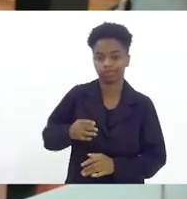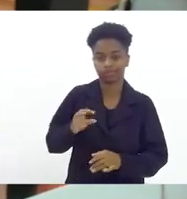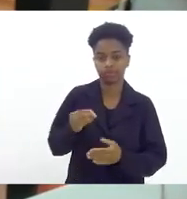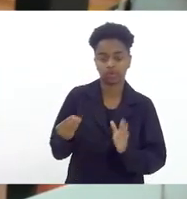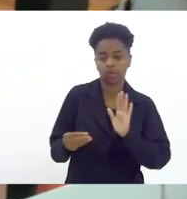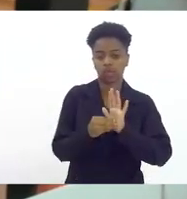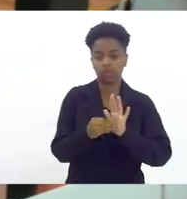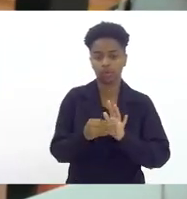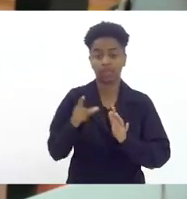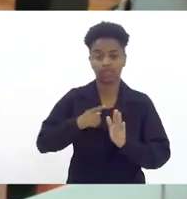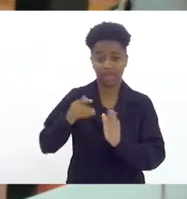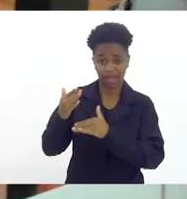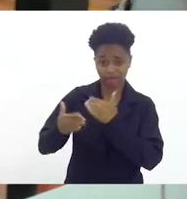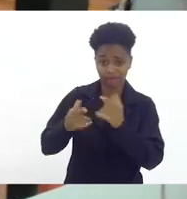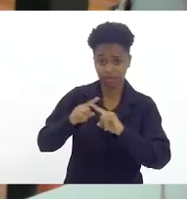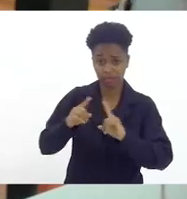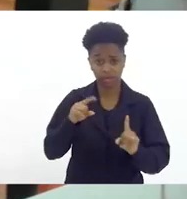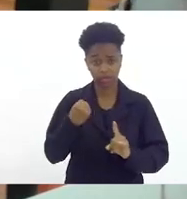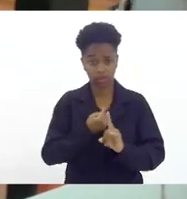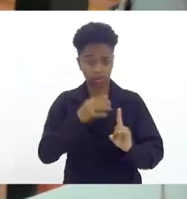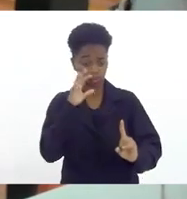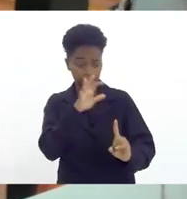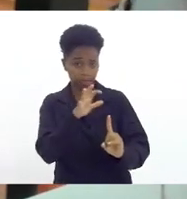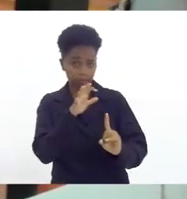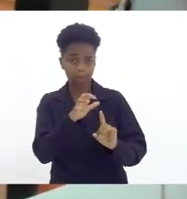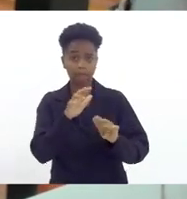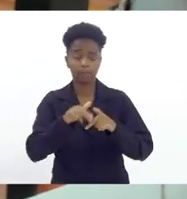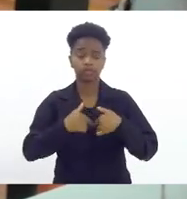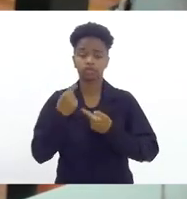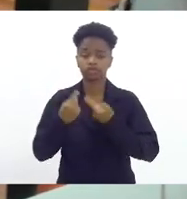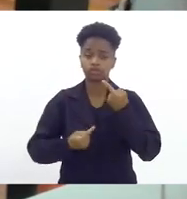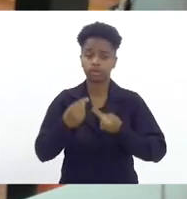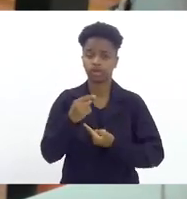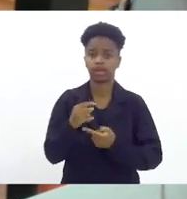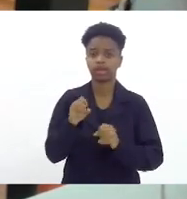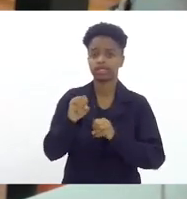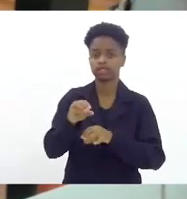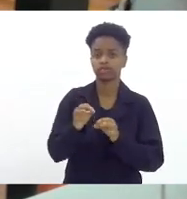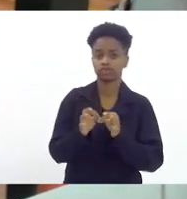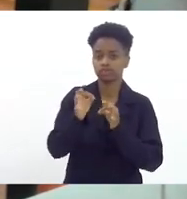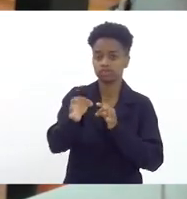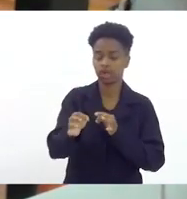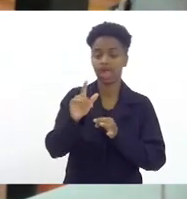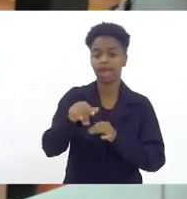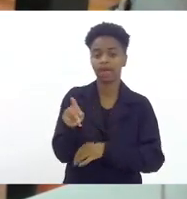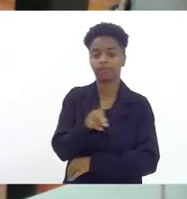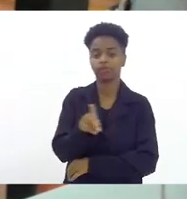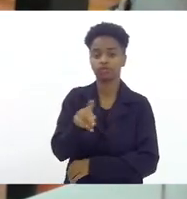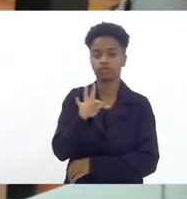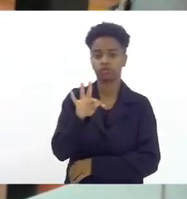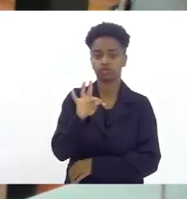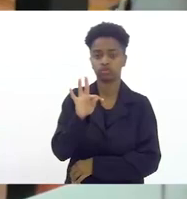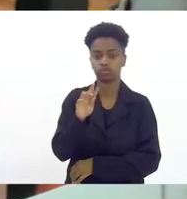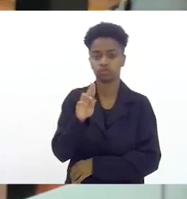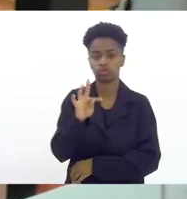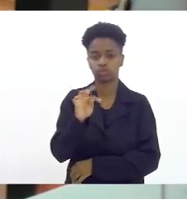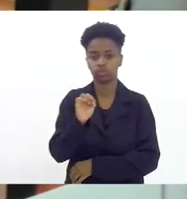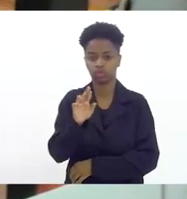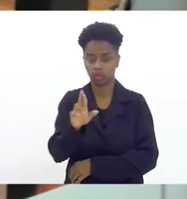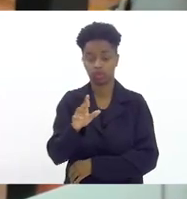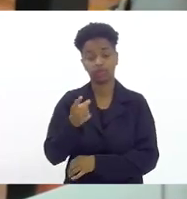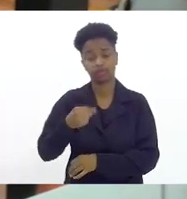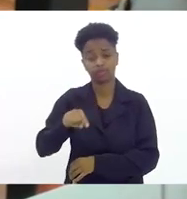fruto de muita pressão na nossa discussão sobre o EAD que é o professor tutor muitos aqui